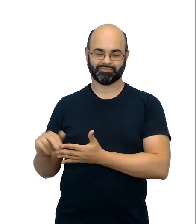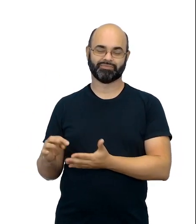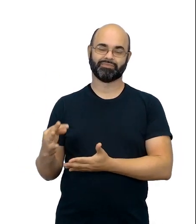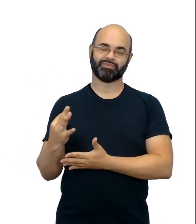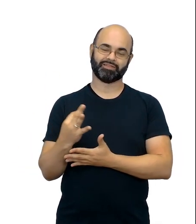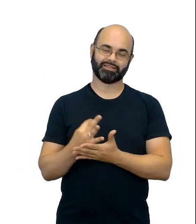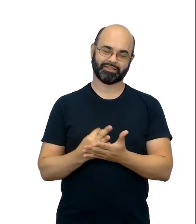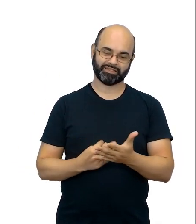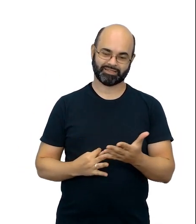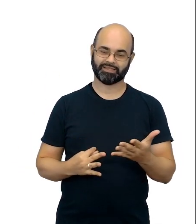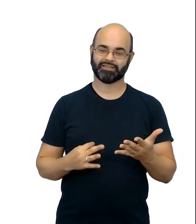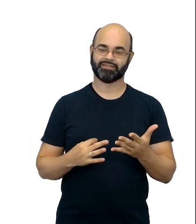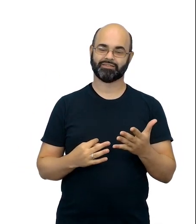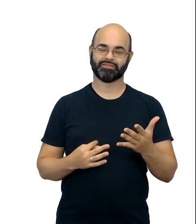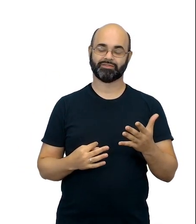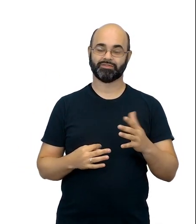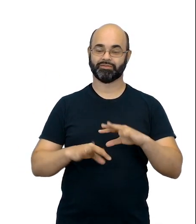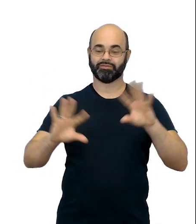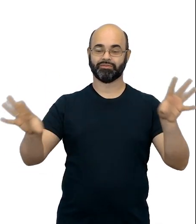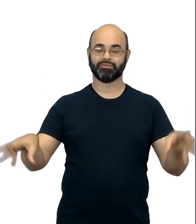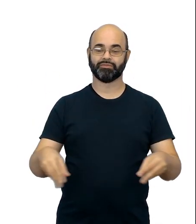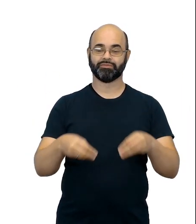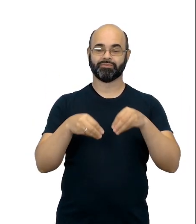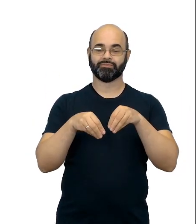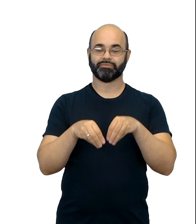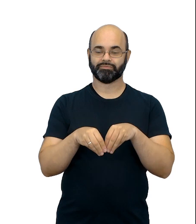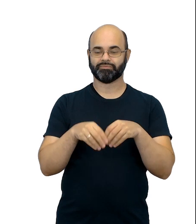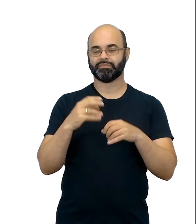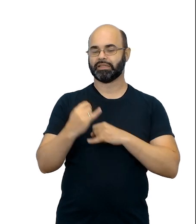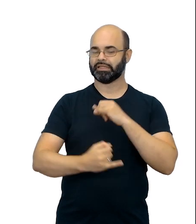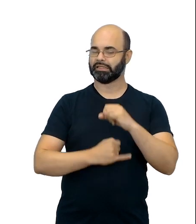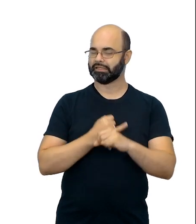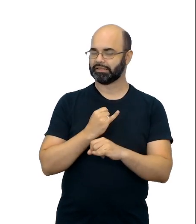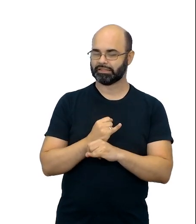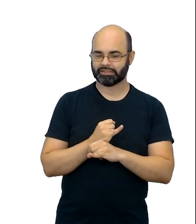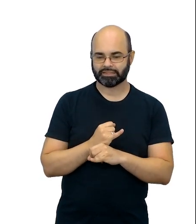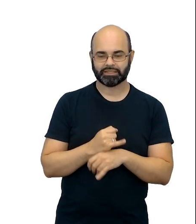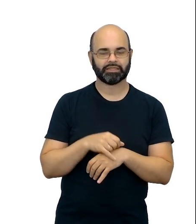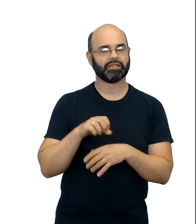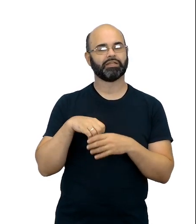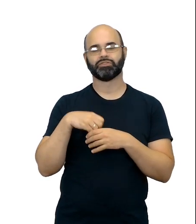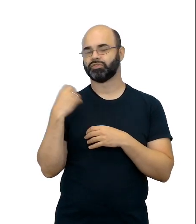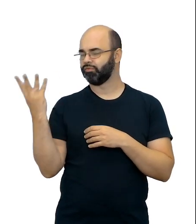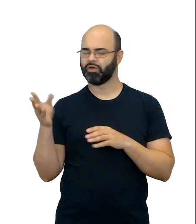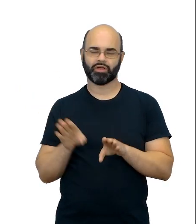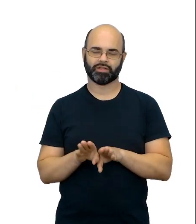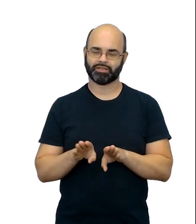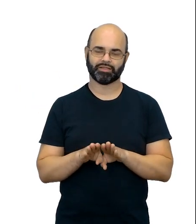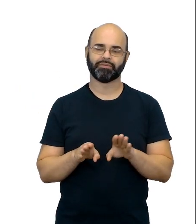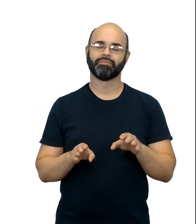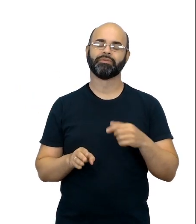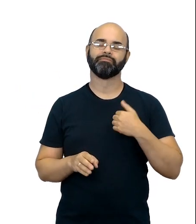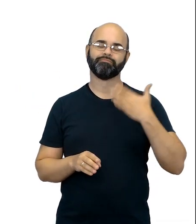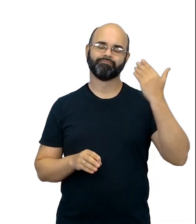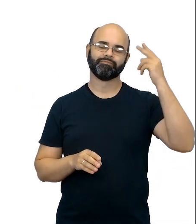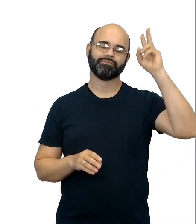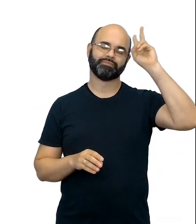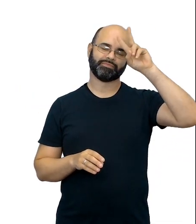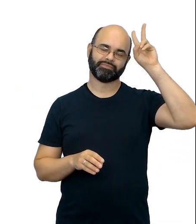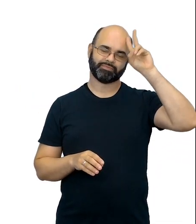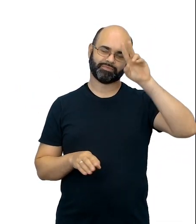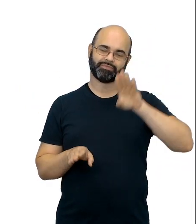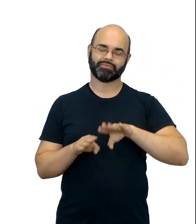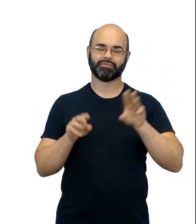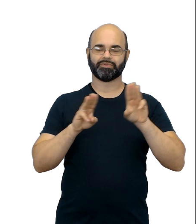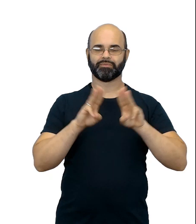que percorrem tanto a internet, também fora delas. Eu me lembro muito bem desses